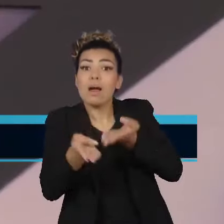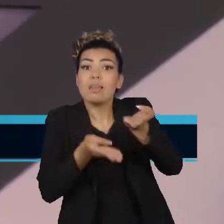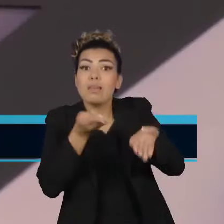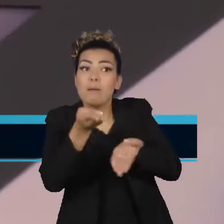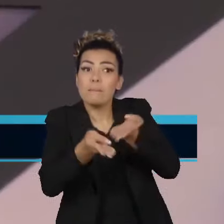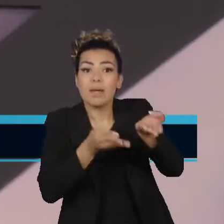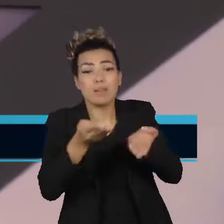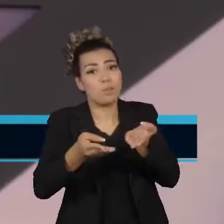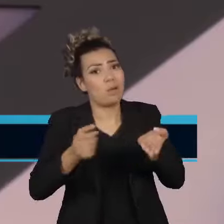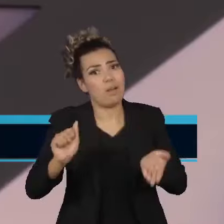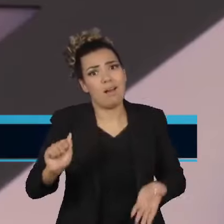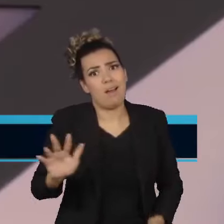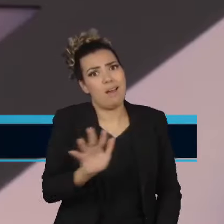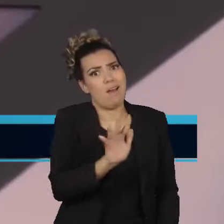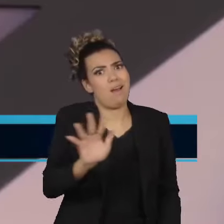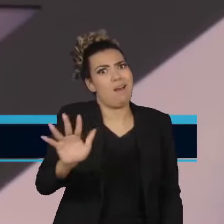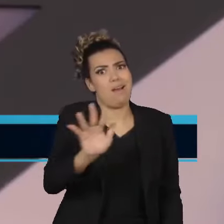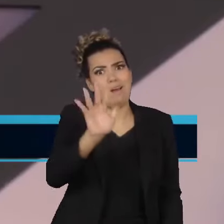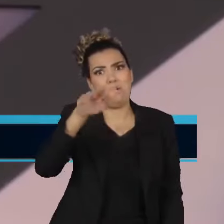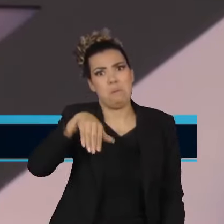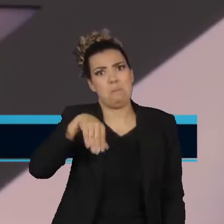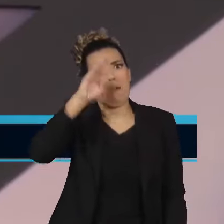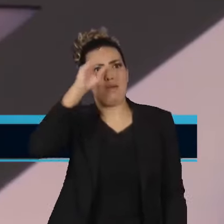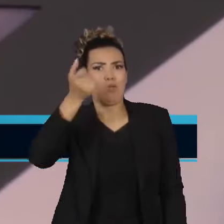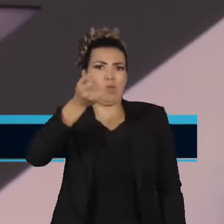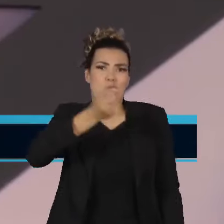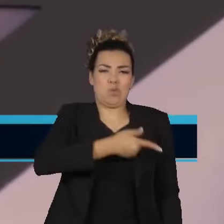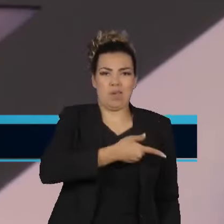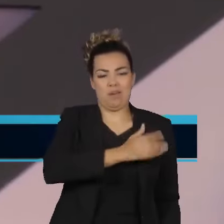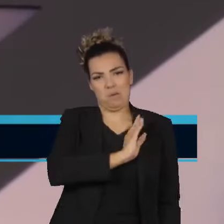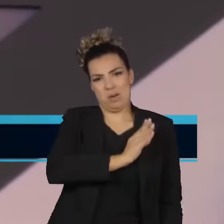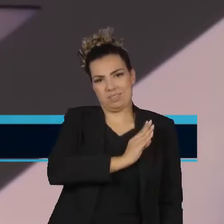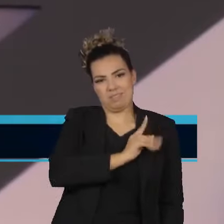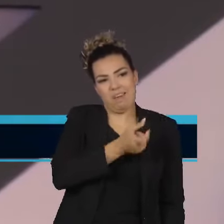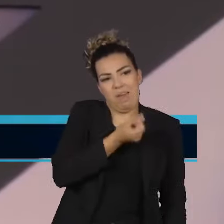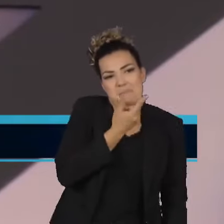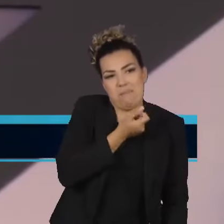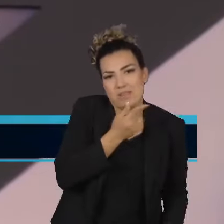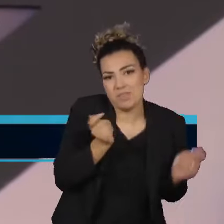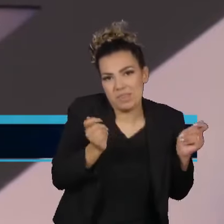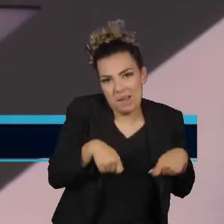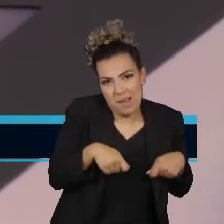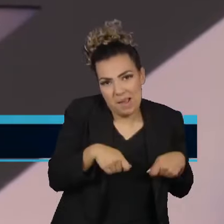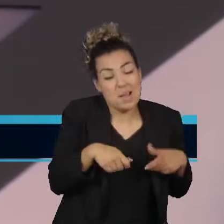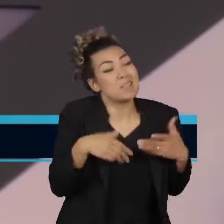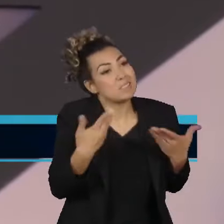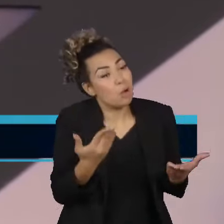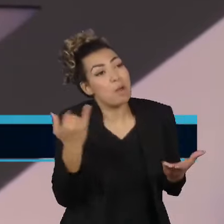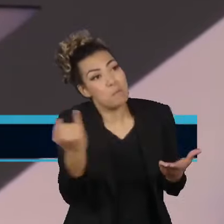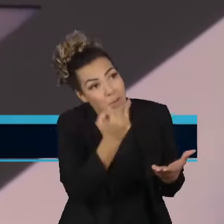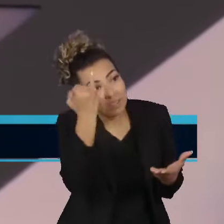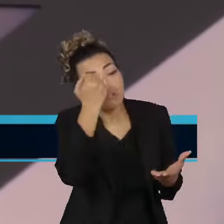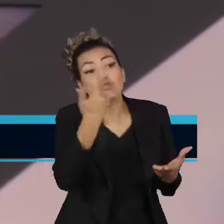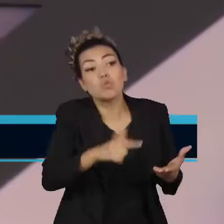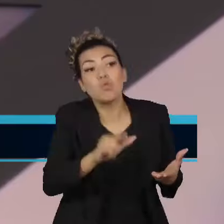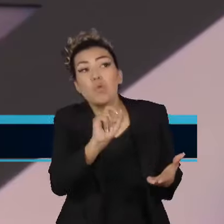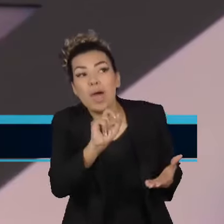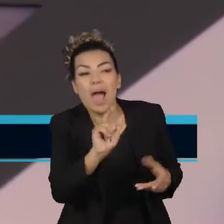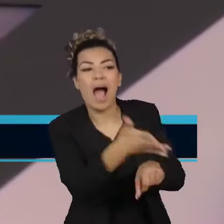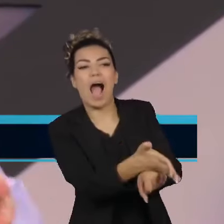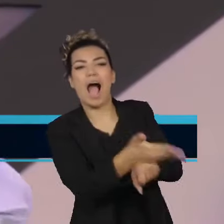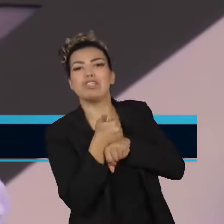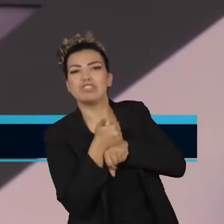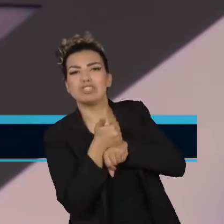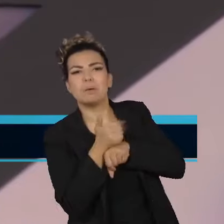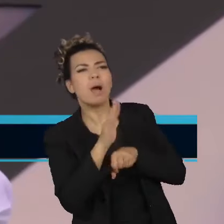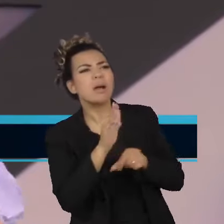muito mais caro. Então, de novo, nos reportamos, temos que prevenir. E como que previne